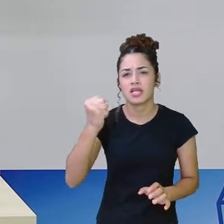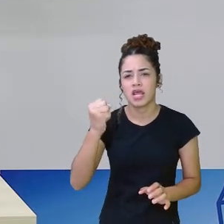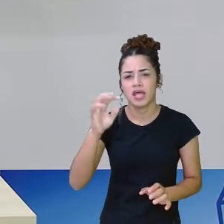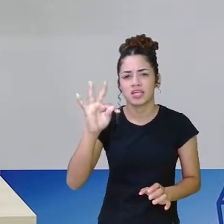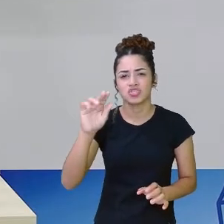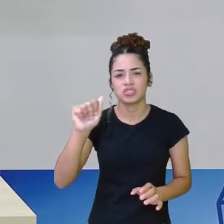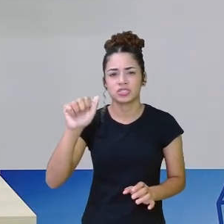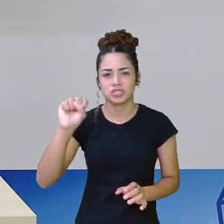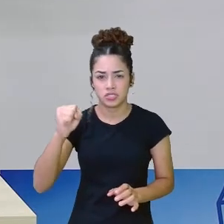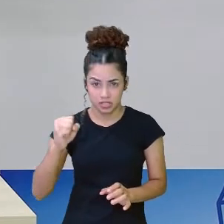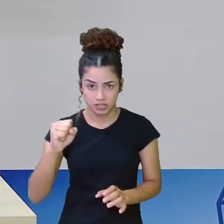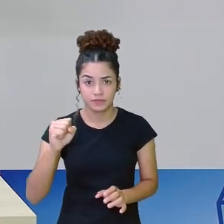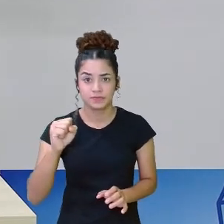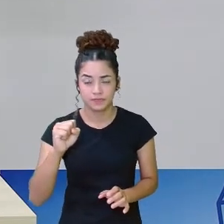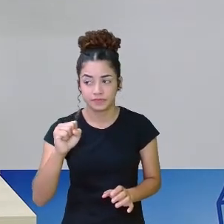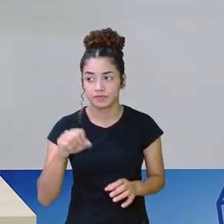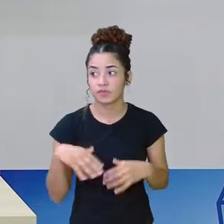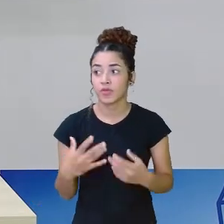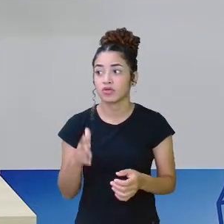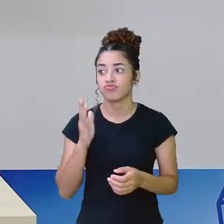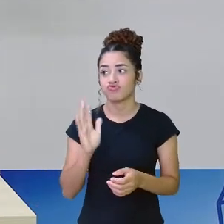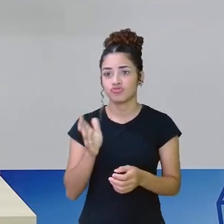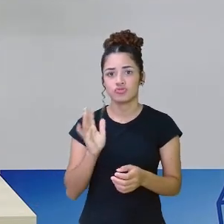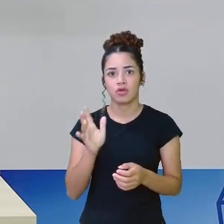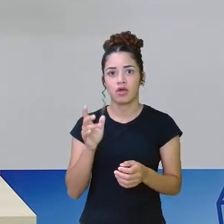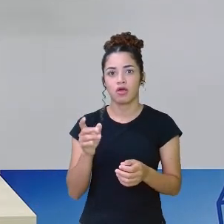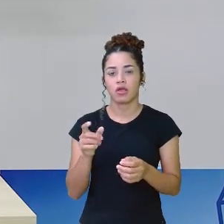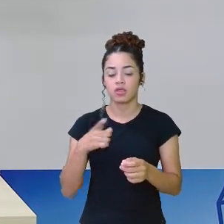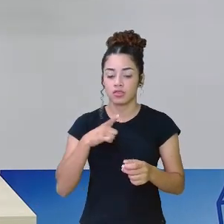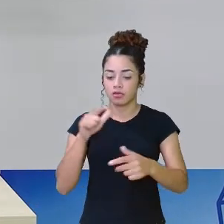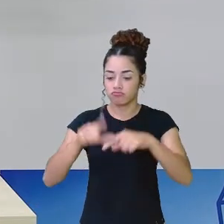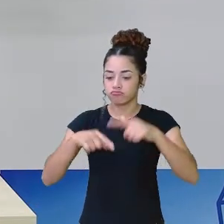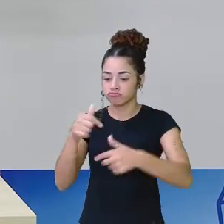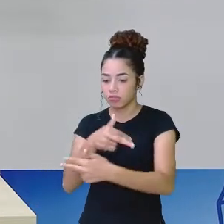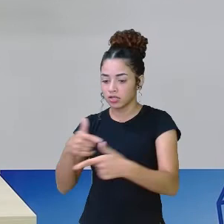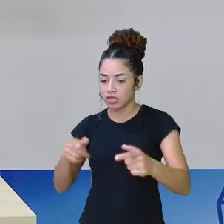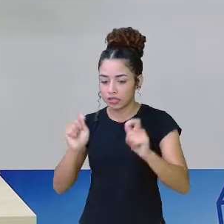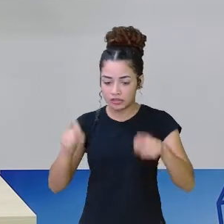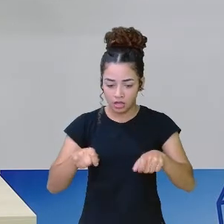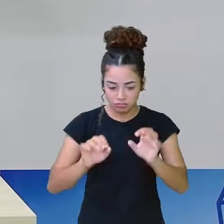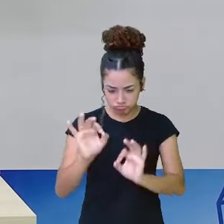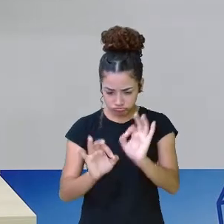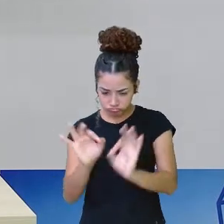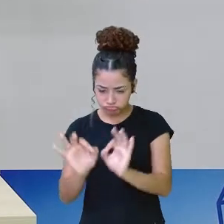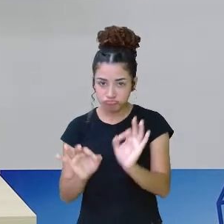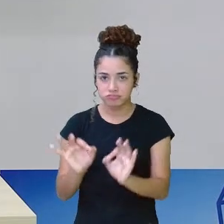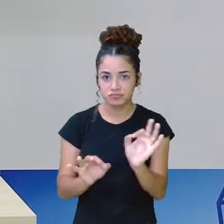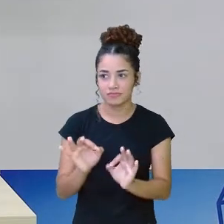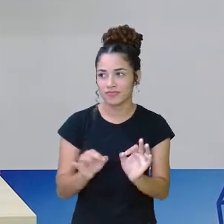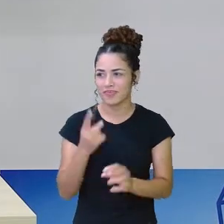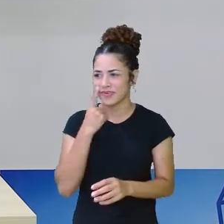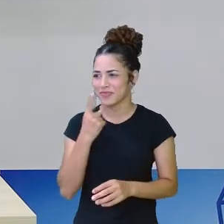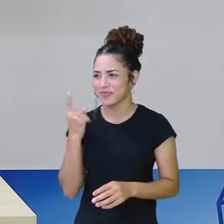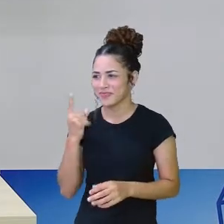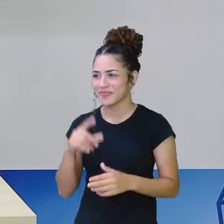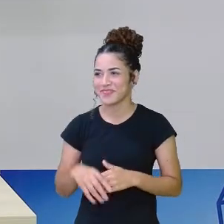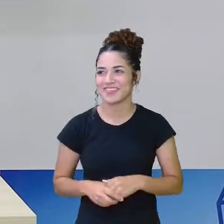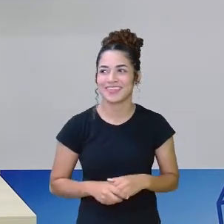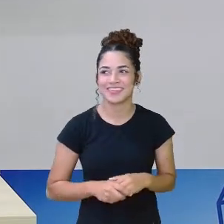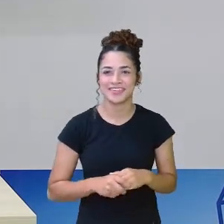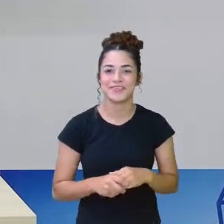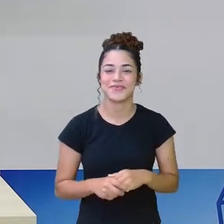formar polígonos aqui na mesa também. Trouxe aqui, ó, meus palitinhos, né? Os palitinhos